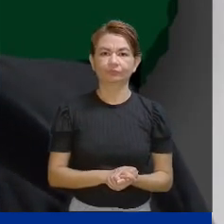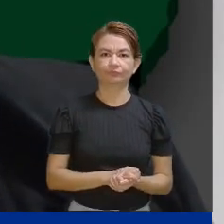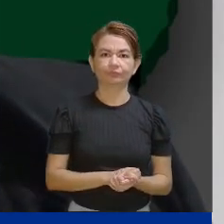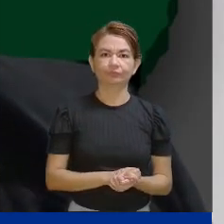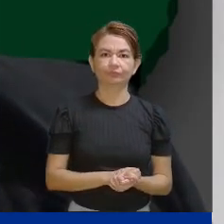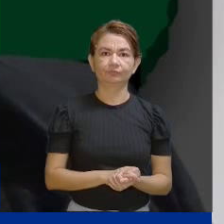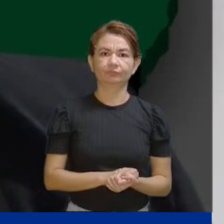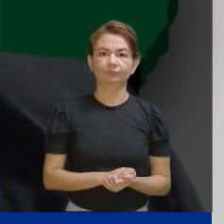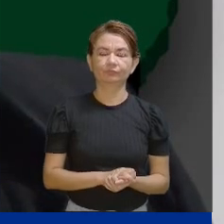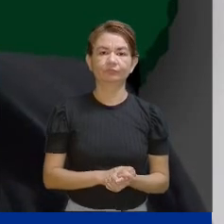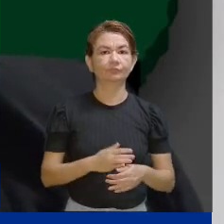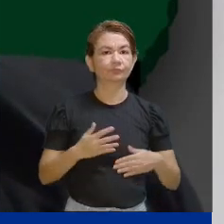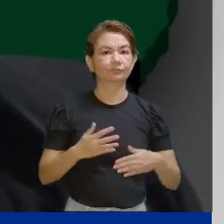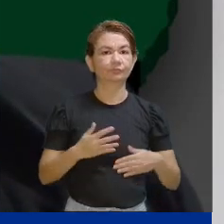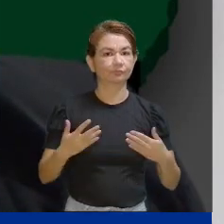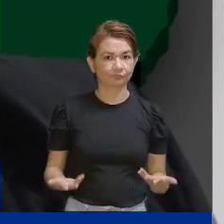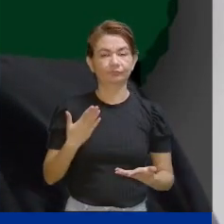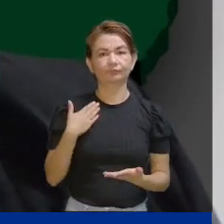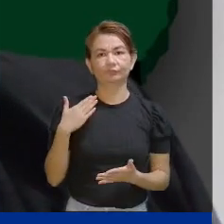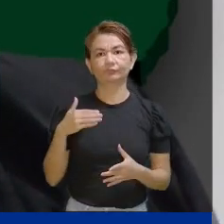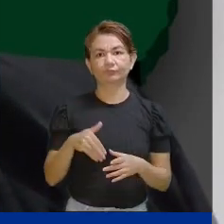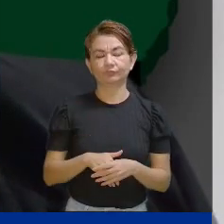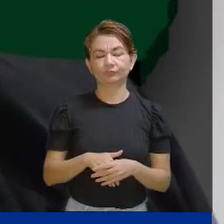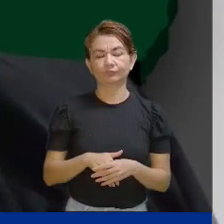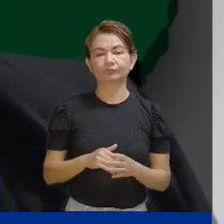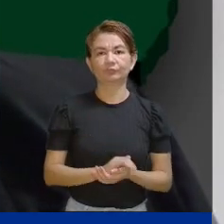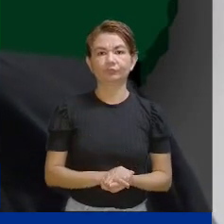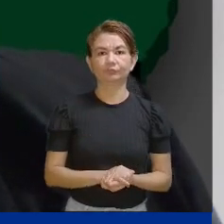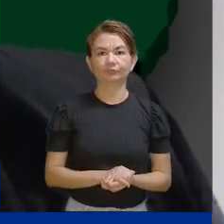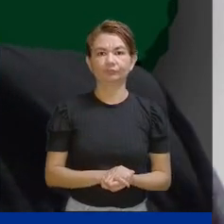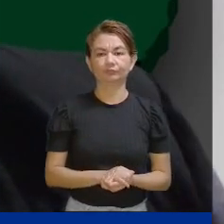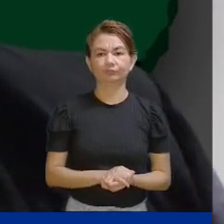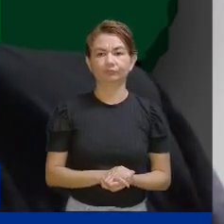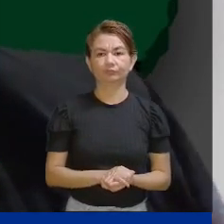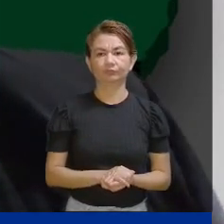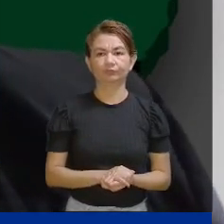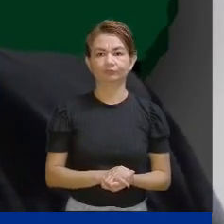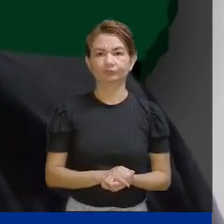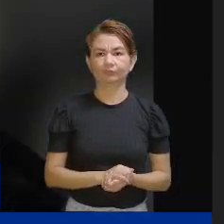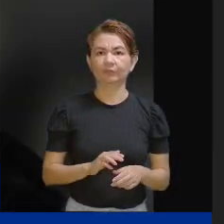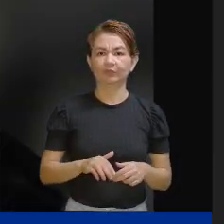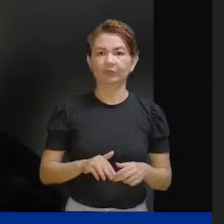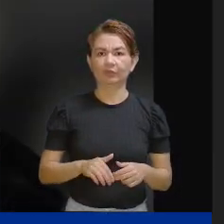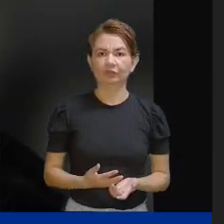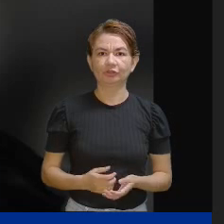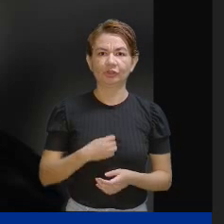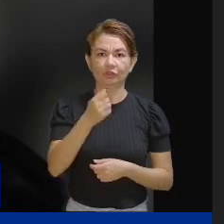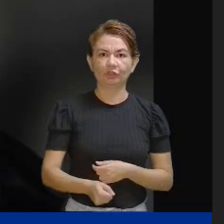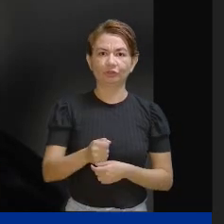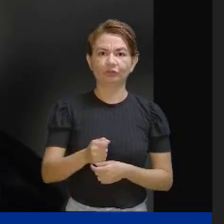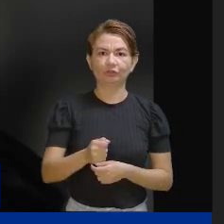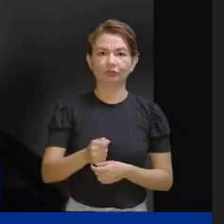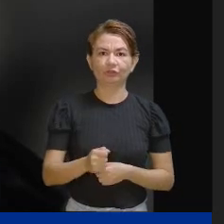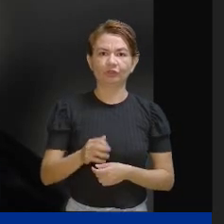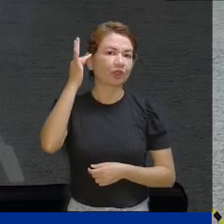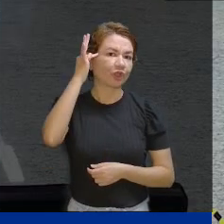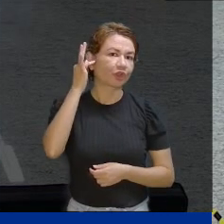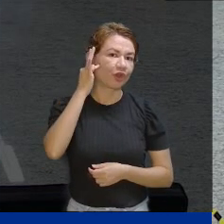corte. Então, eu vou acompanhar integralmente o voto. O voto. Juiz Carlos